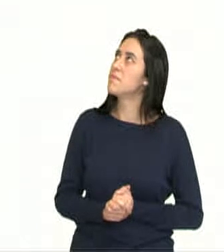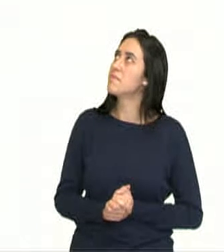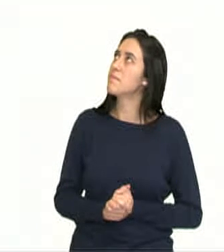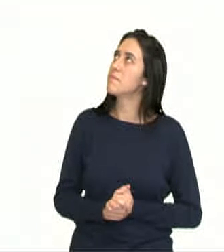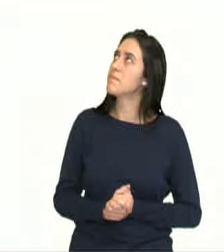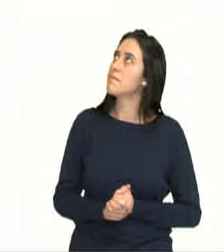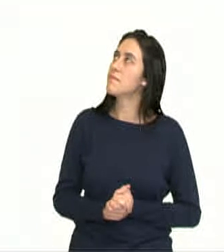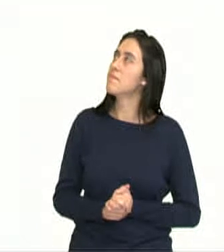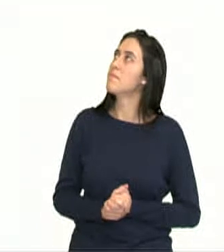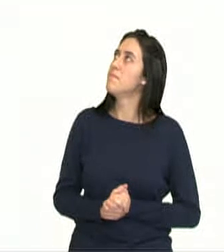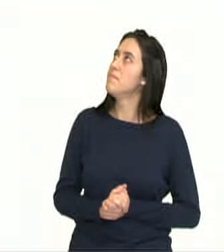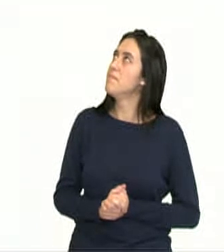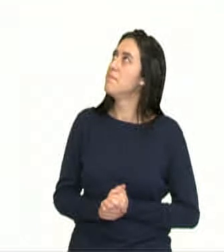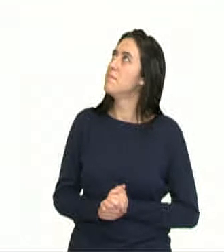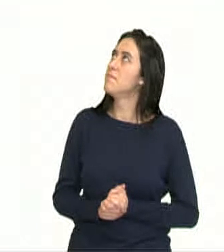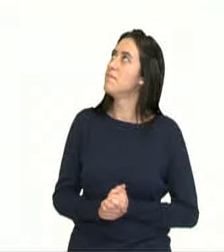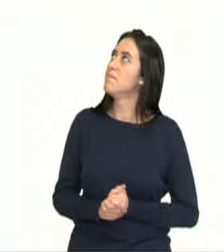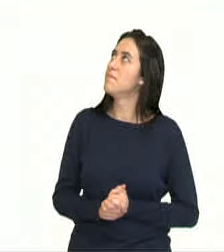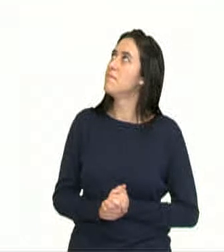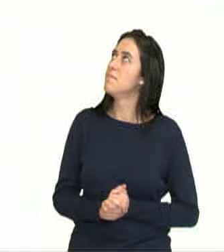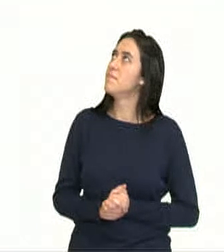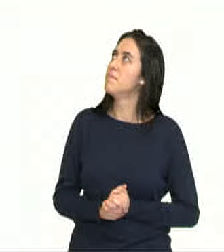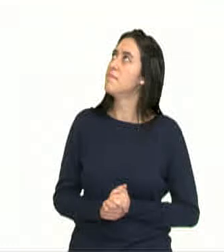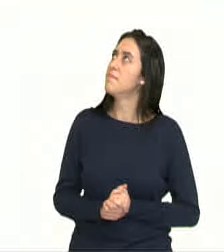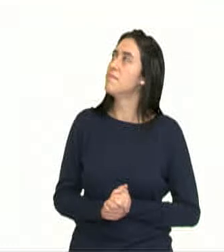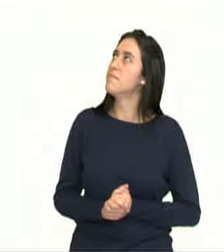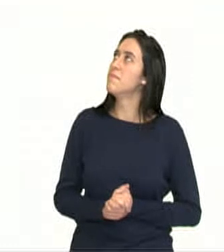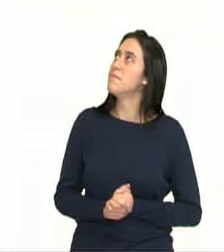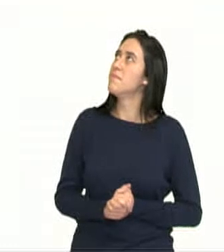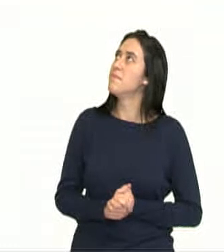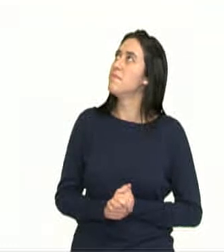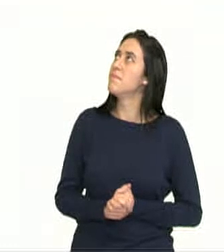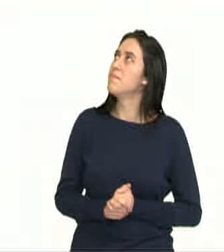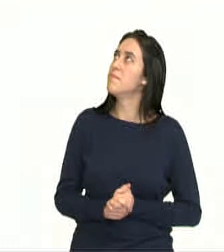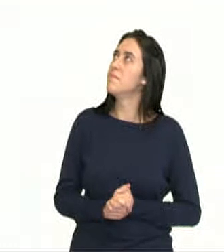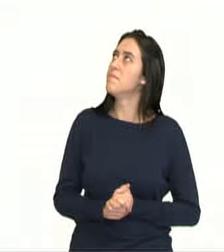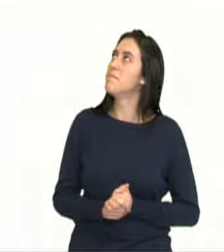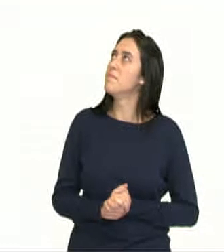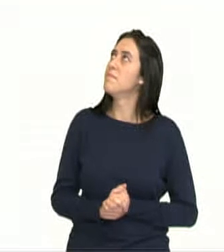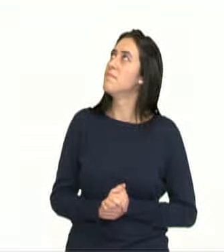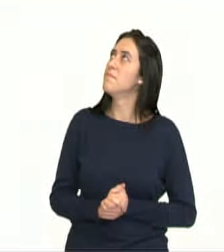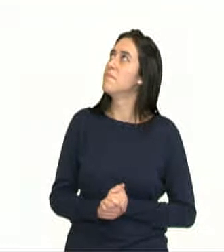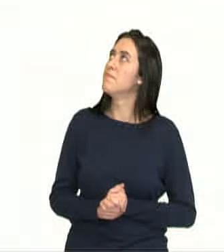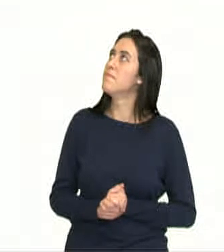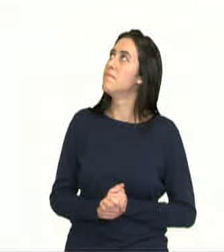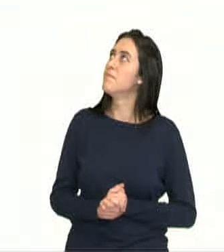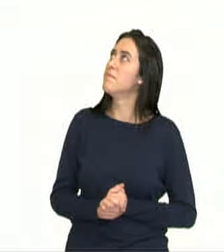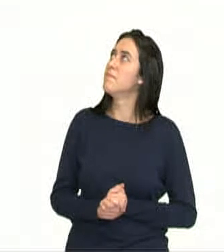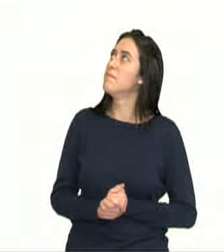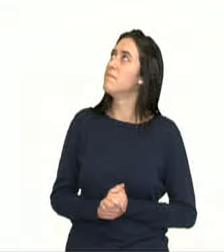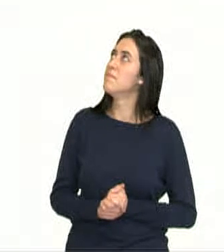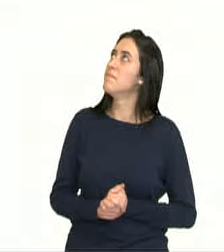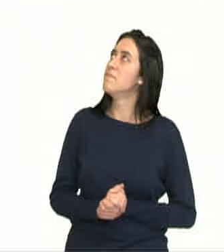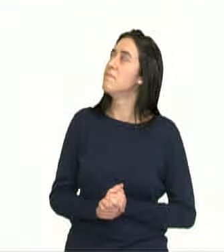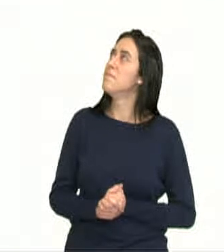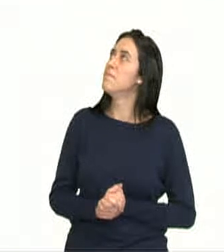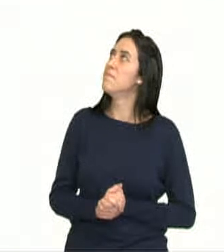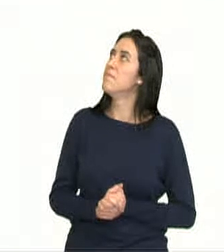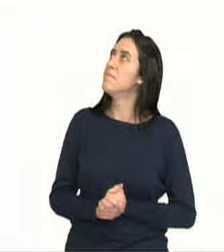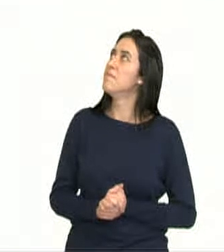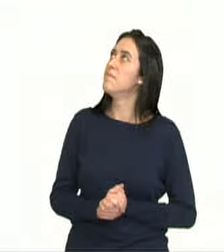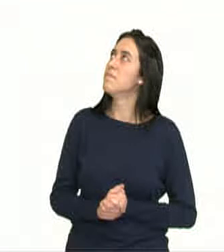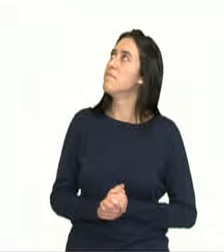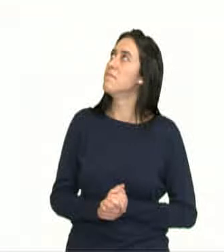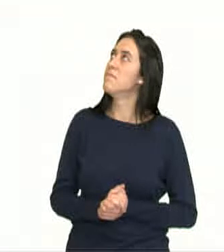Altogether, there are more than 27 countries marketed in their large-scale murals, such as Malaysia,